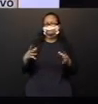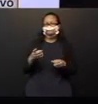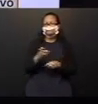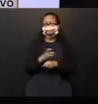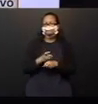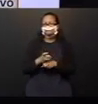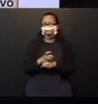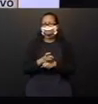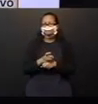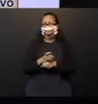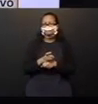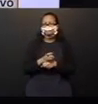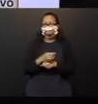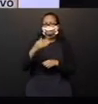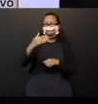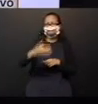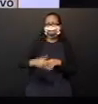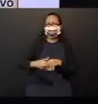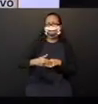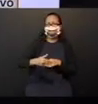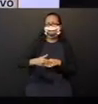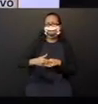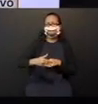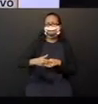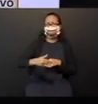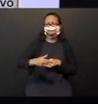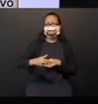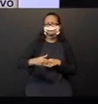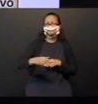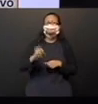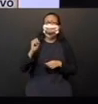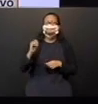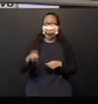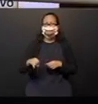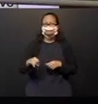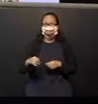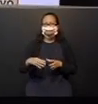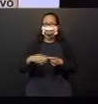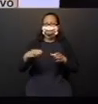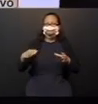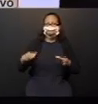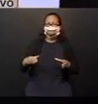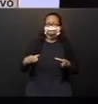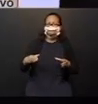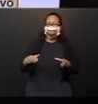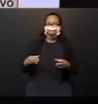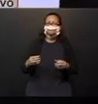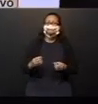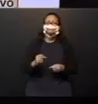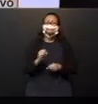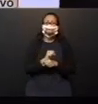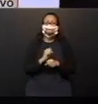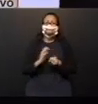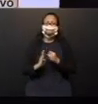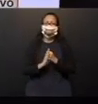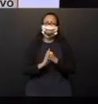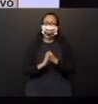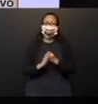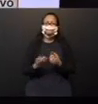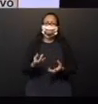aqui ele está na frente. Sim. Mas o adjetivo enorme está se referindo ao substantivo